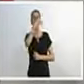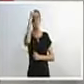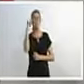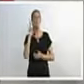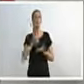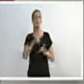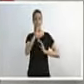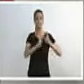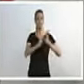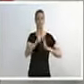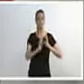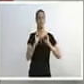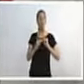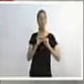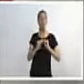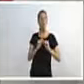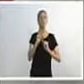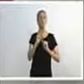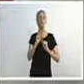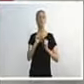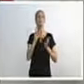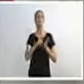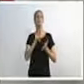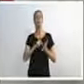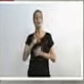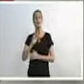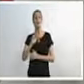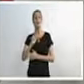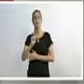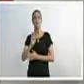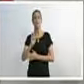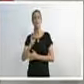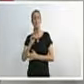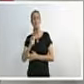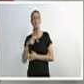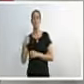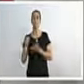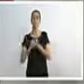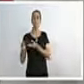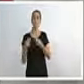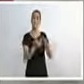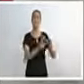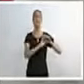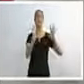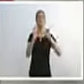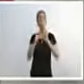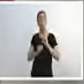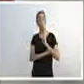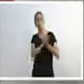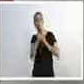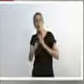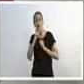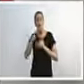porque ele tem autorização da Fátima. Ele só precisa do consentimento da FAEMA. Ele tem autorização da Fátima, mas para atuar dentro do município, ele precisa do